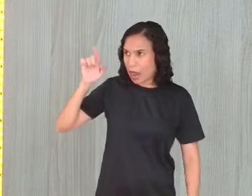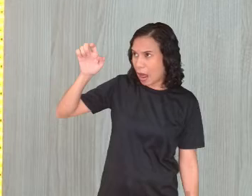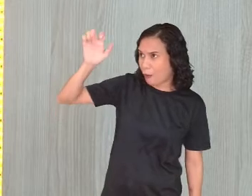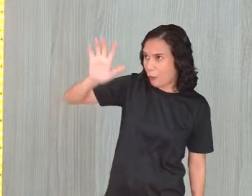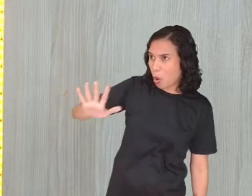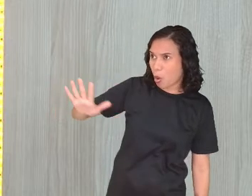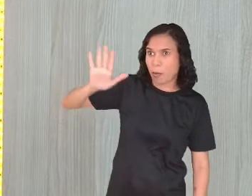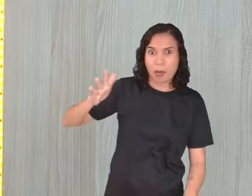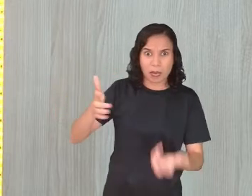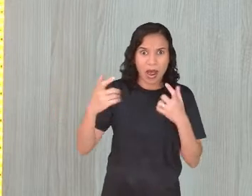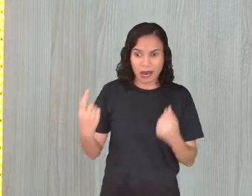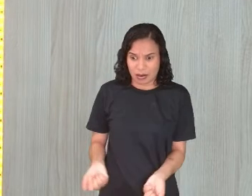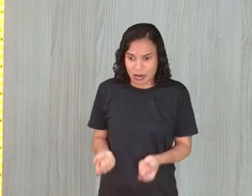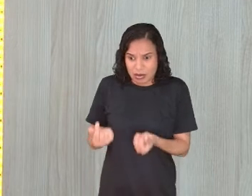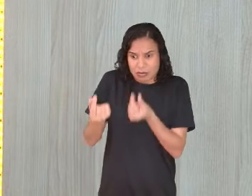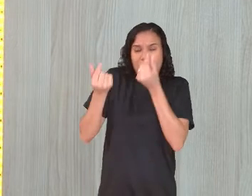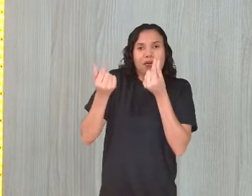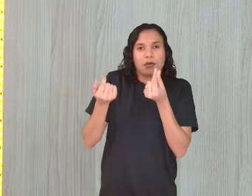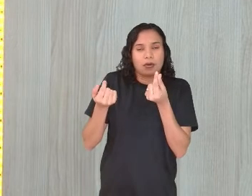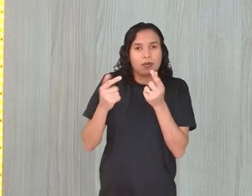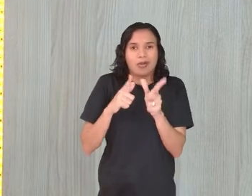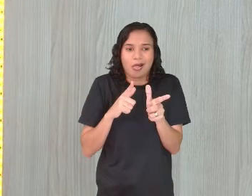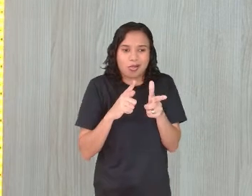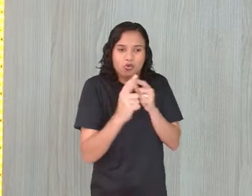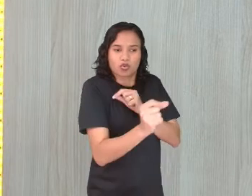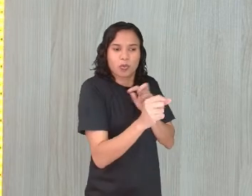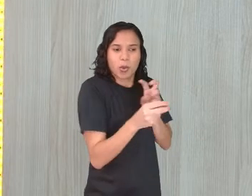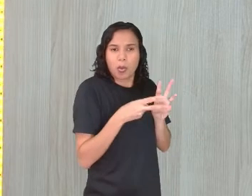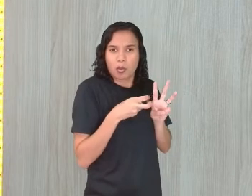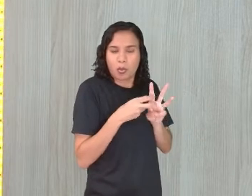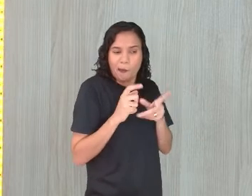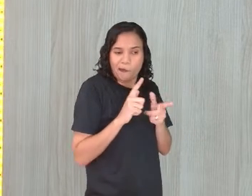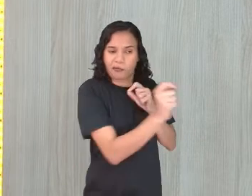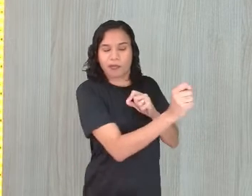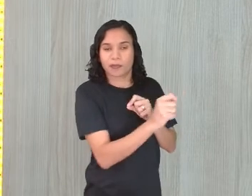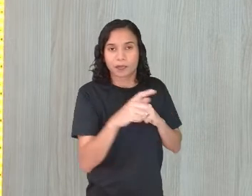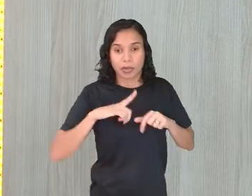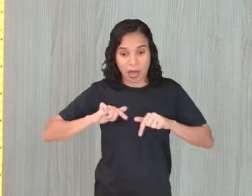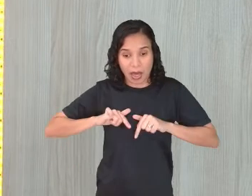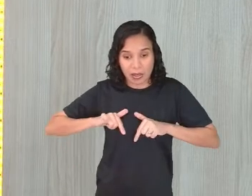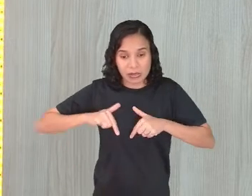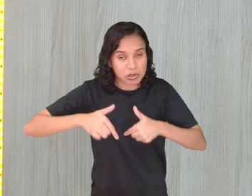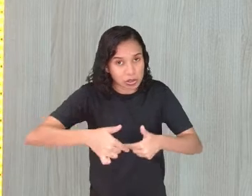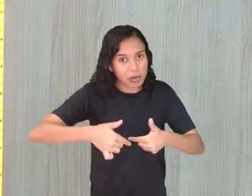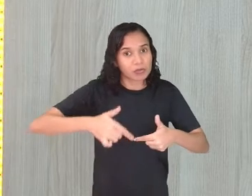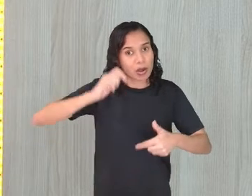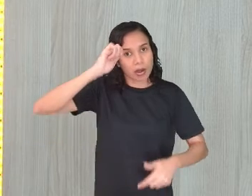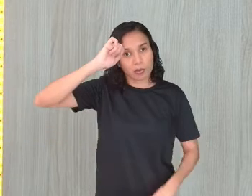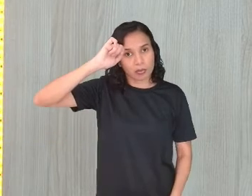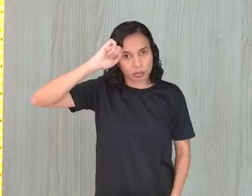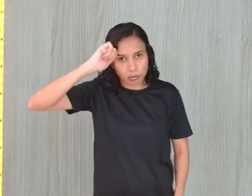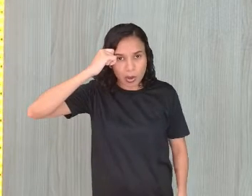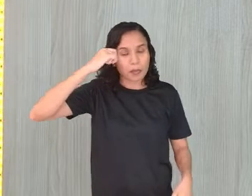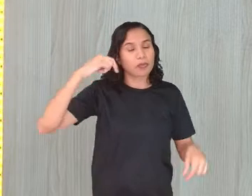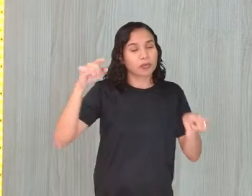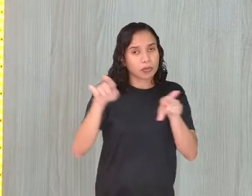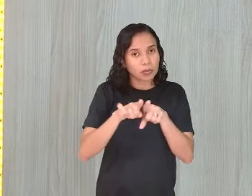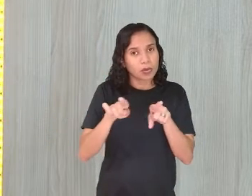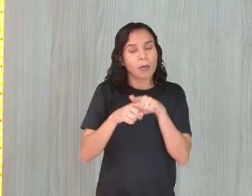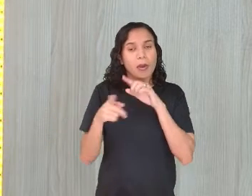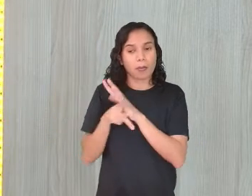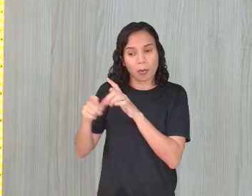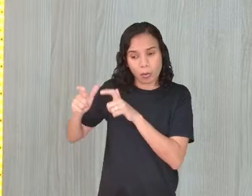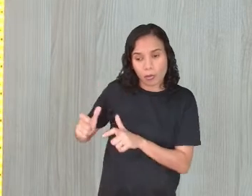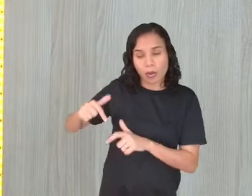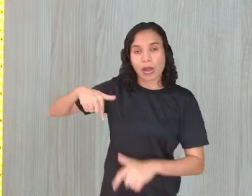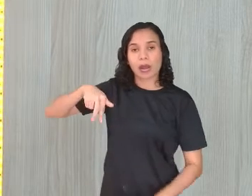índio não entendia. Então houve a fuga, e aí vem a resistência indígena e depois a resistência africana no Brasil, com os quilombos que a professora